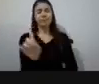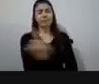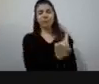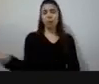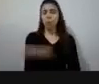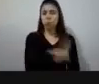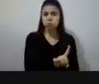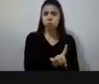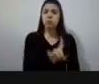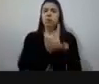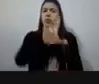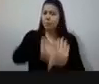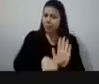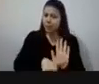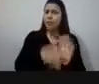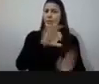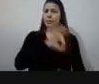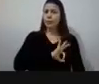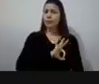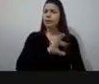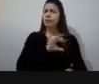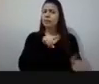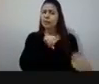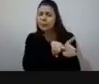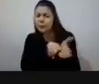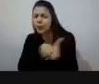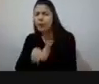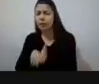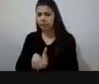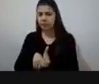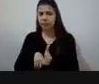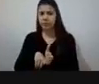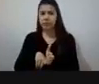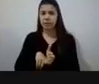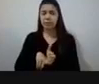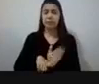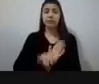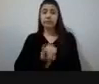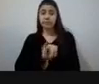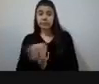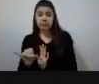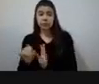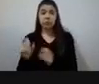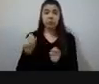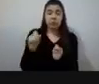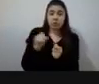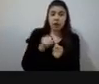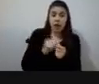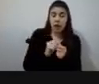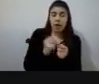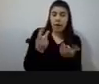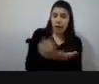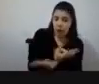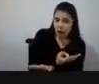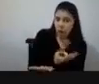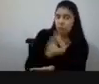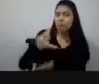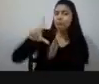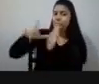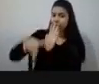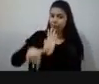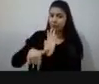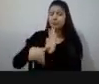tem outras pessoas que podem subsidiar e complementar essa omissão, no caso aí de um ente público, de um poder